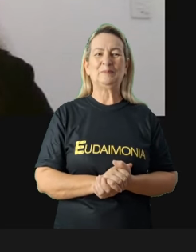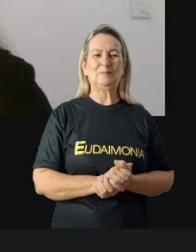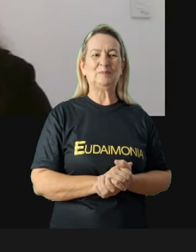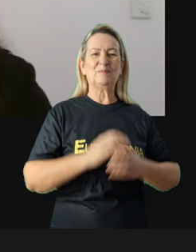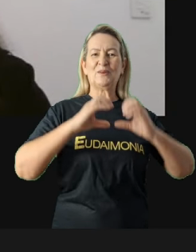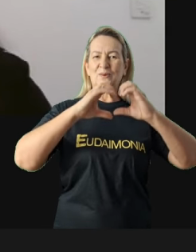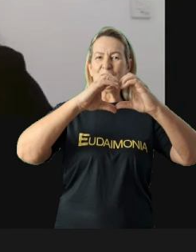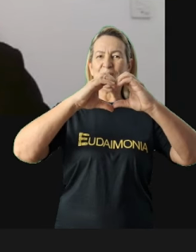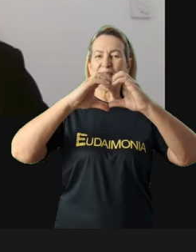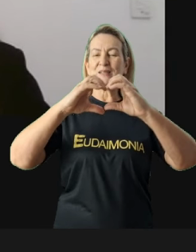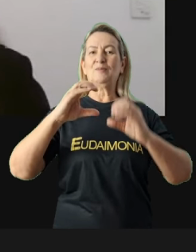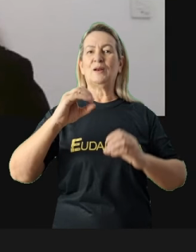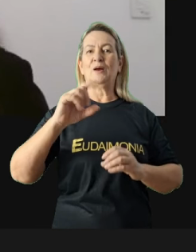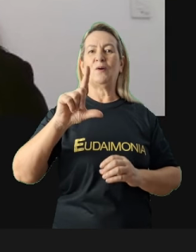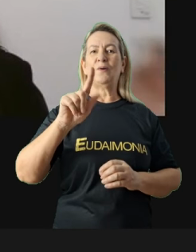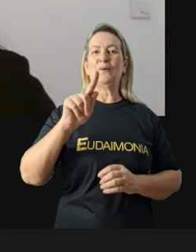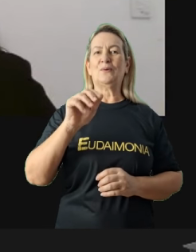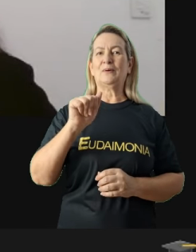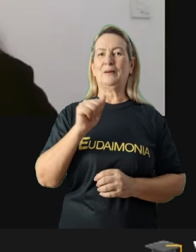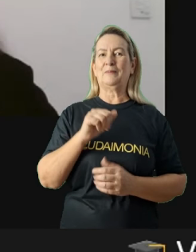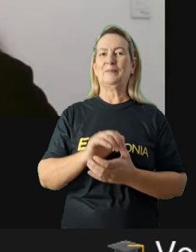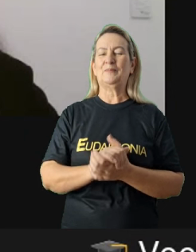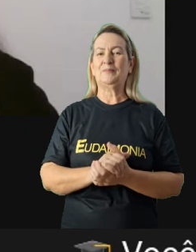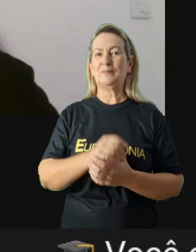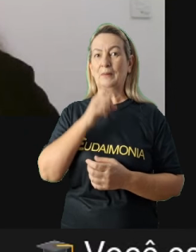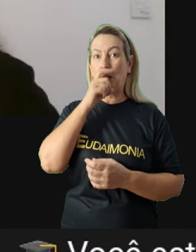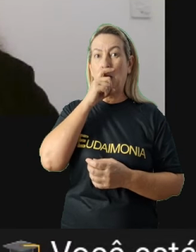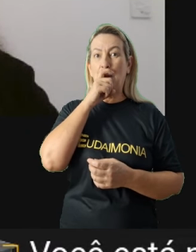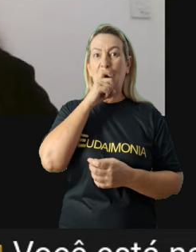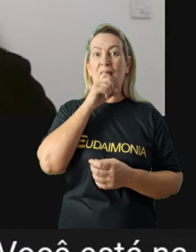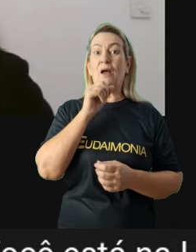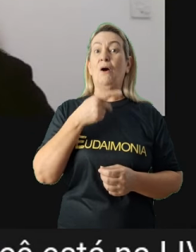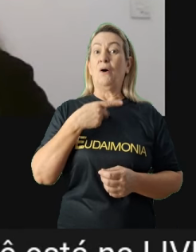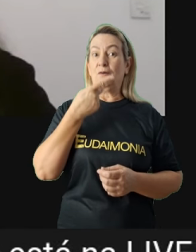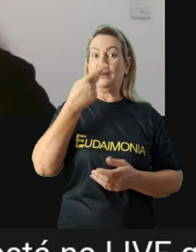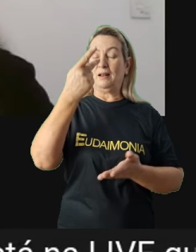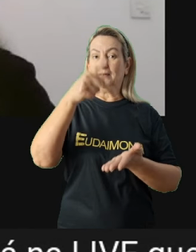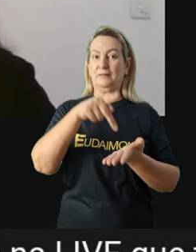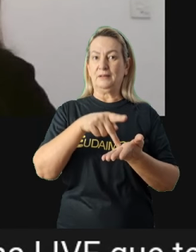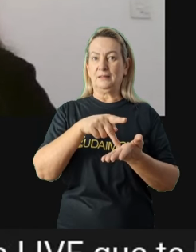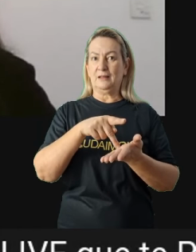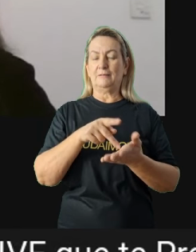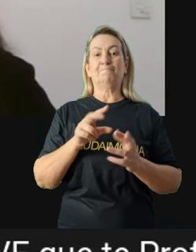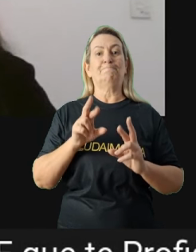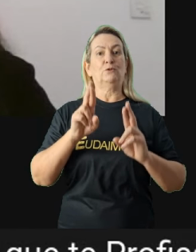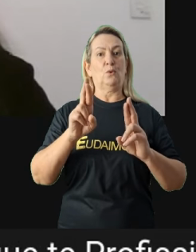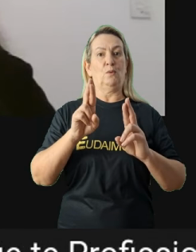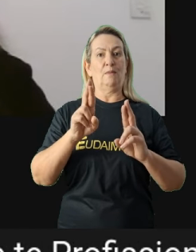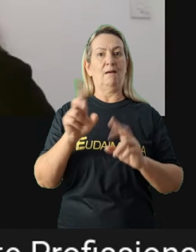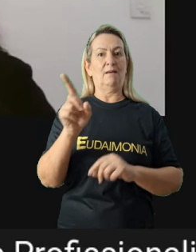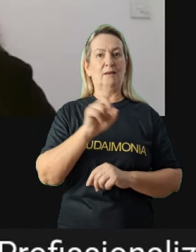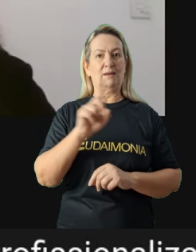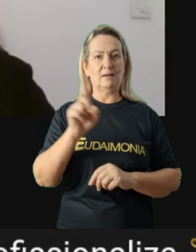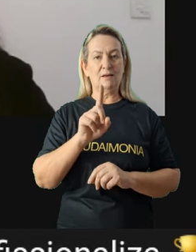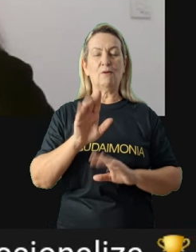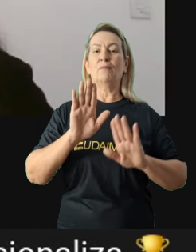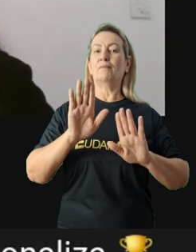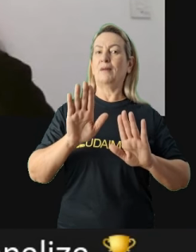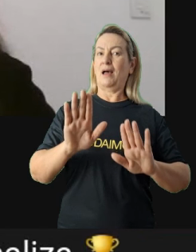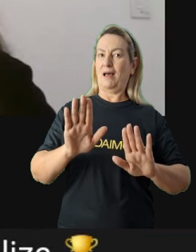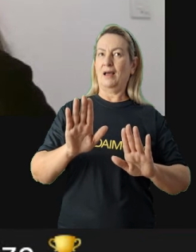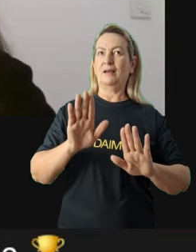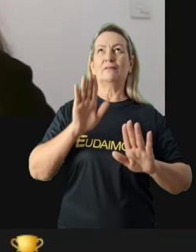aqui pra você, Olga, ó aqui pra você, ó, coraçãozinho pra você, linda. E aí, Rosinda? Vou ser sincera, eu espero que não, tá? Mas eu